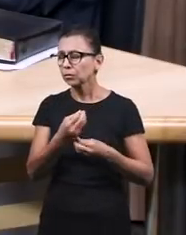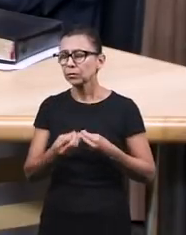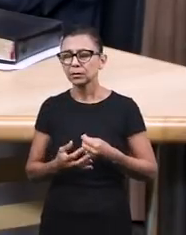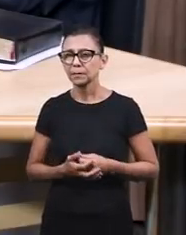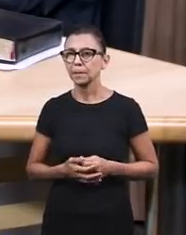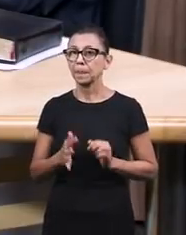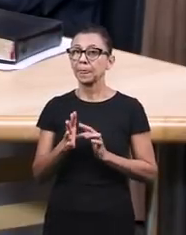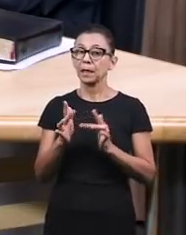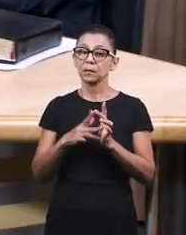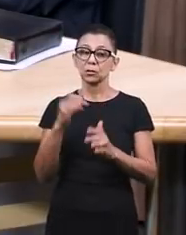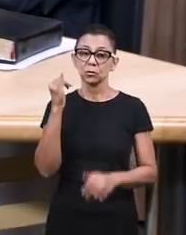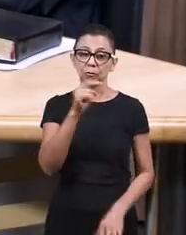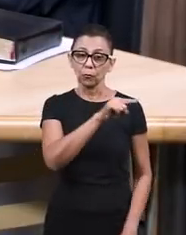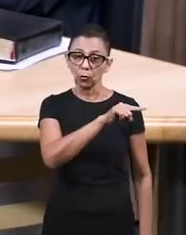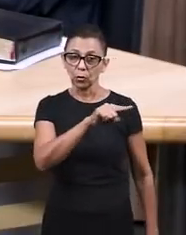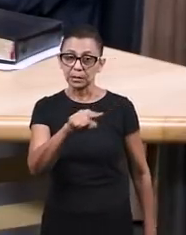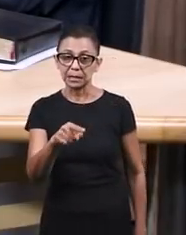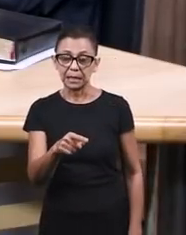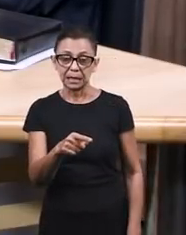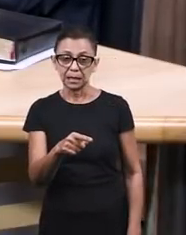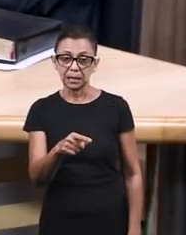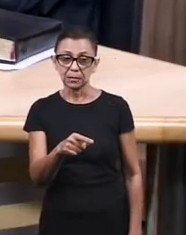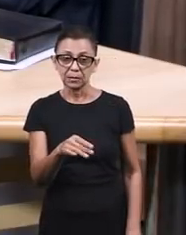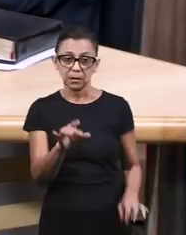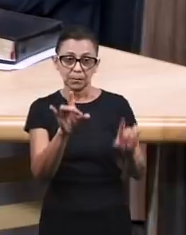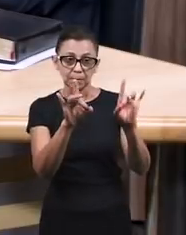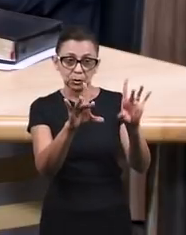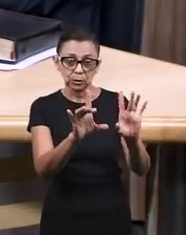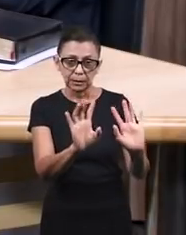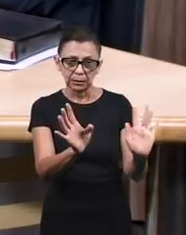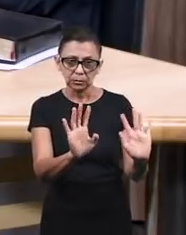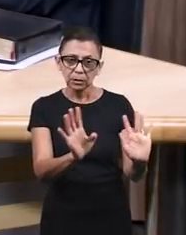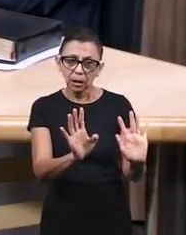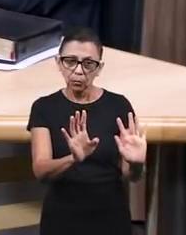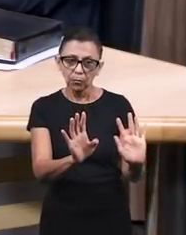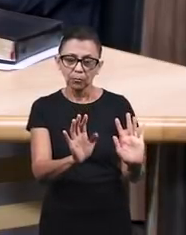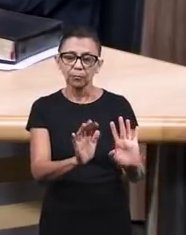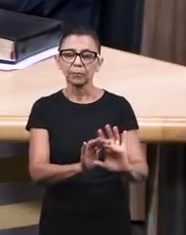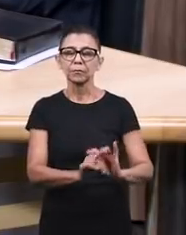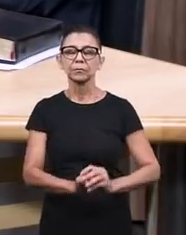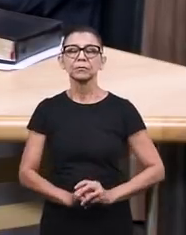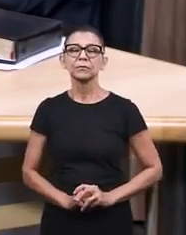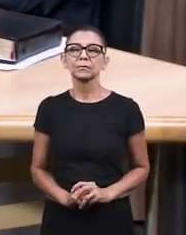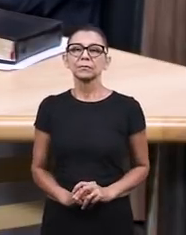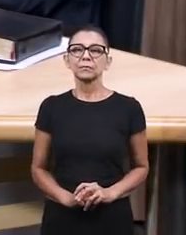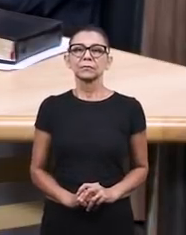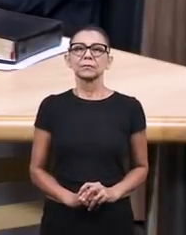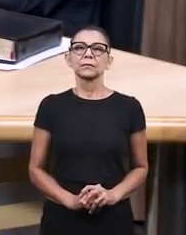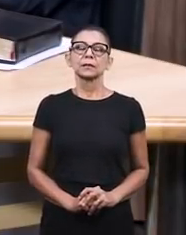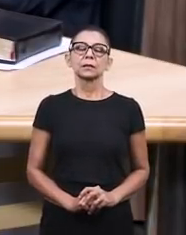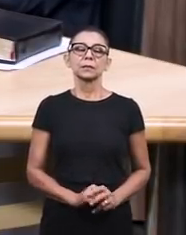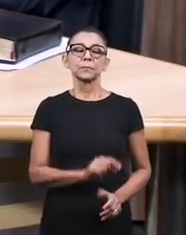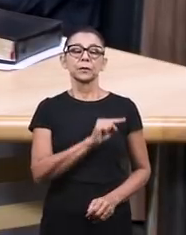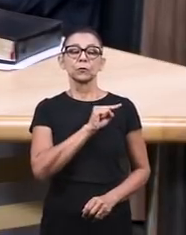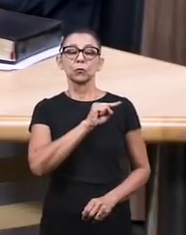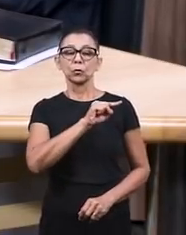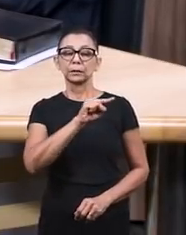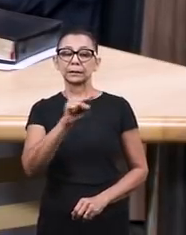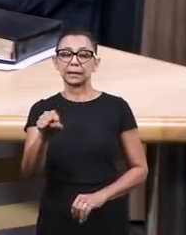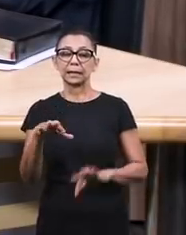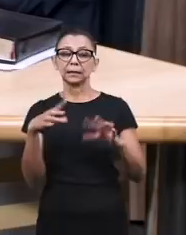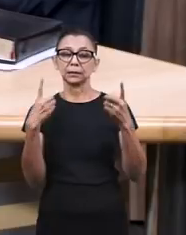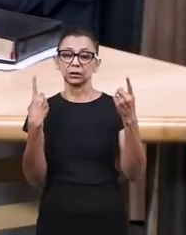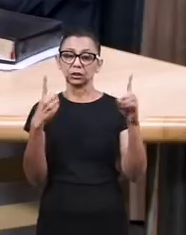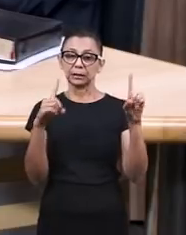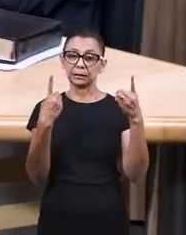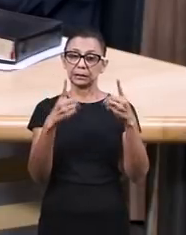uma necessidade, e Jesus revela isso depois da sua ressurreição também. Que a ordem é, vocês vão permanecer